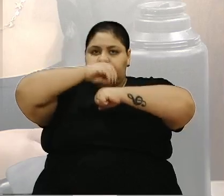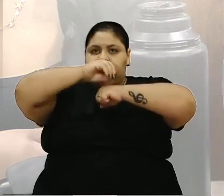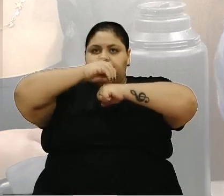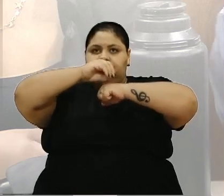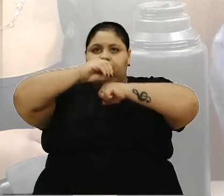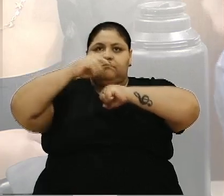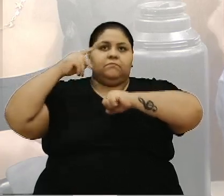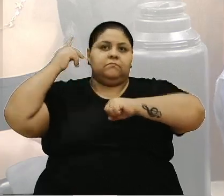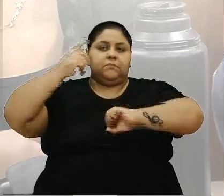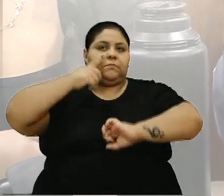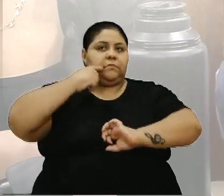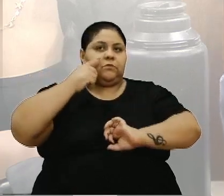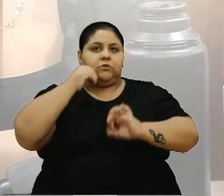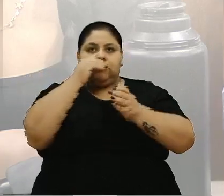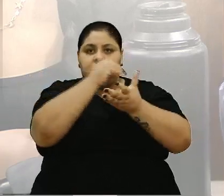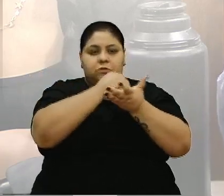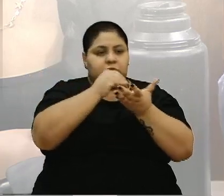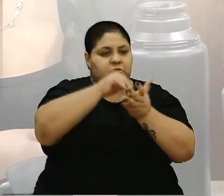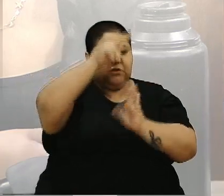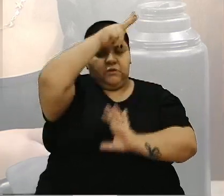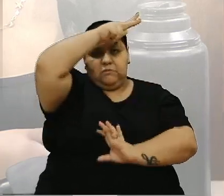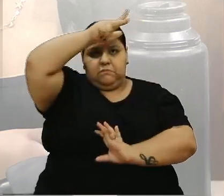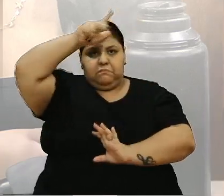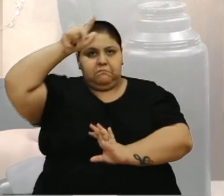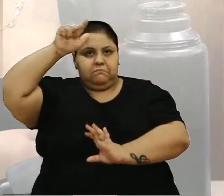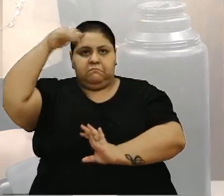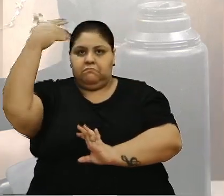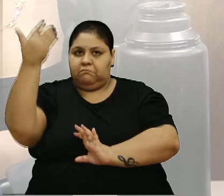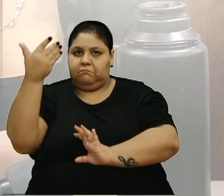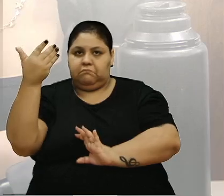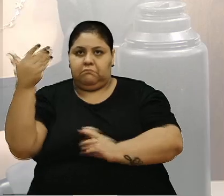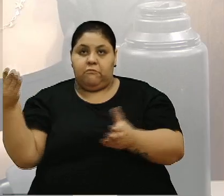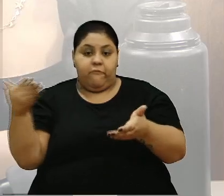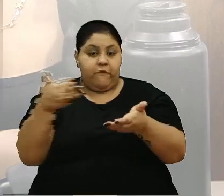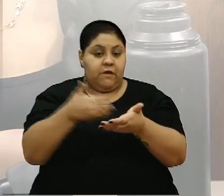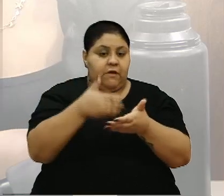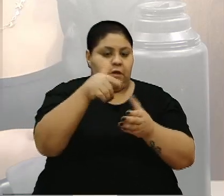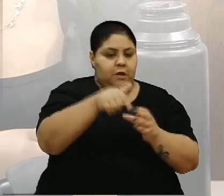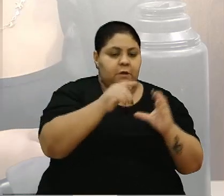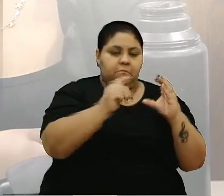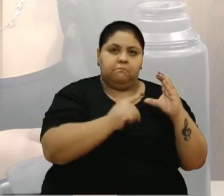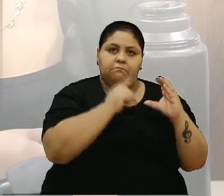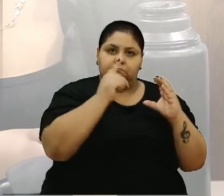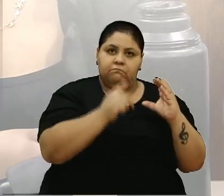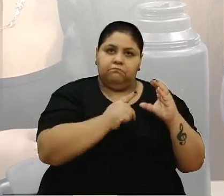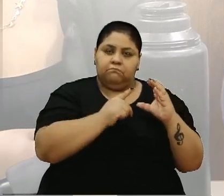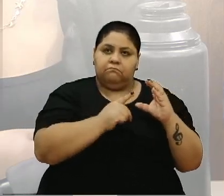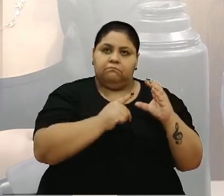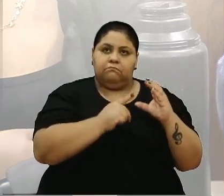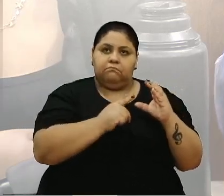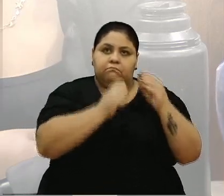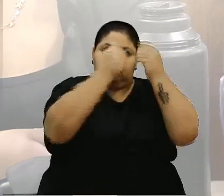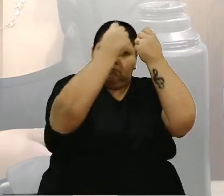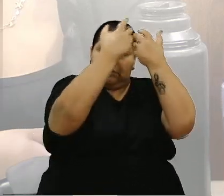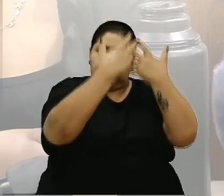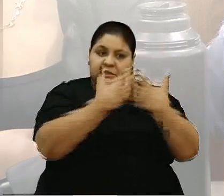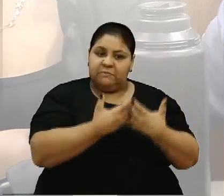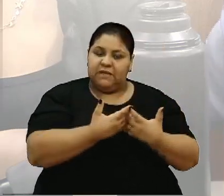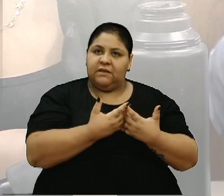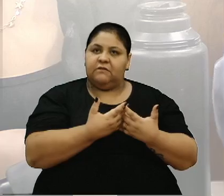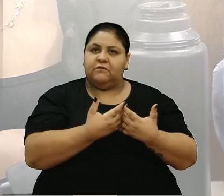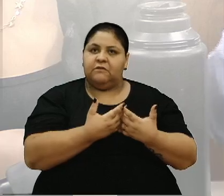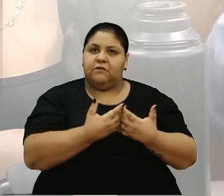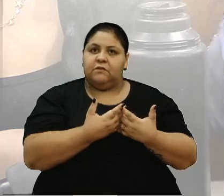de que o secretário ou o prefeito venham até a Câmara dar à luz as informações